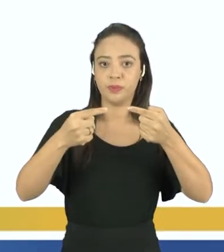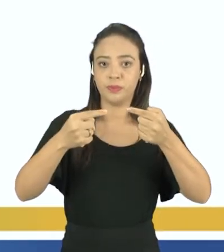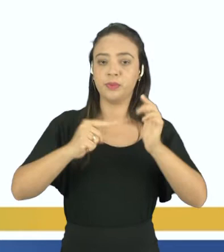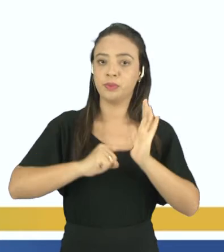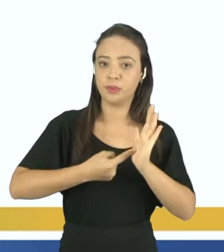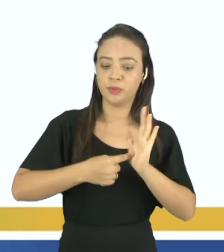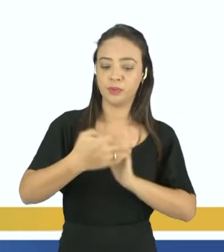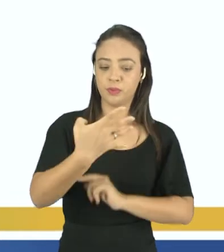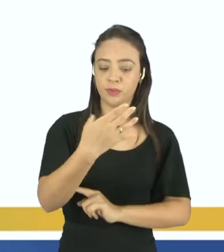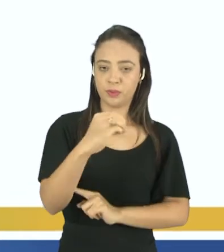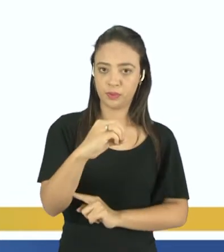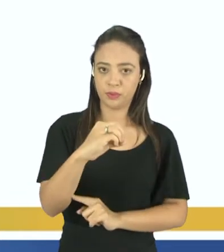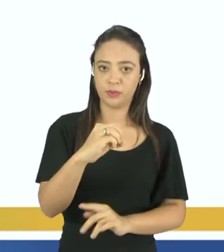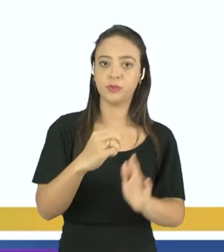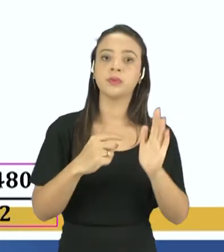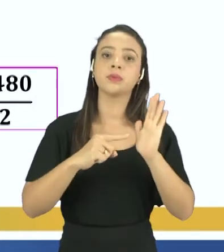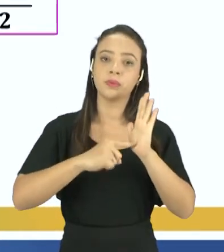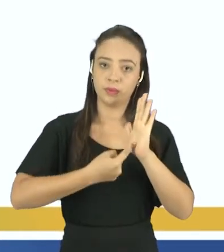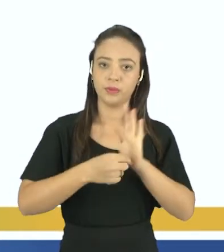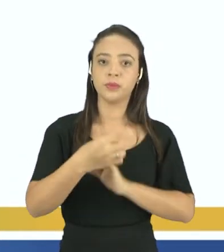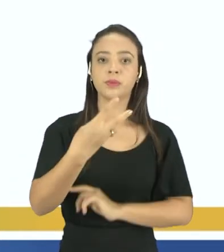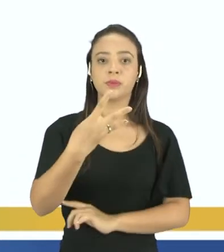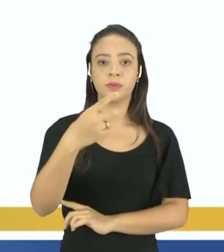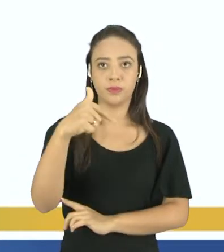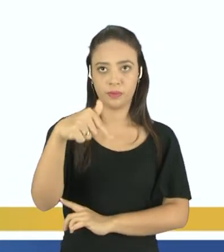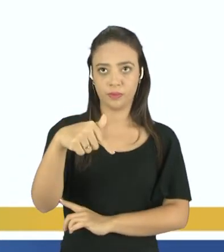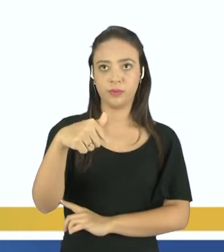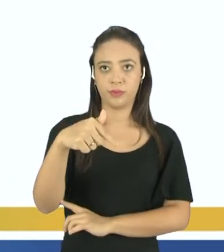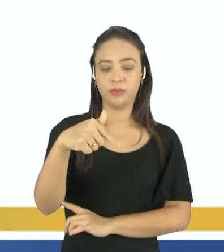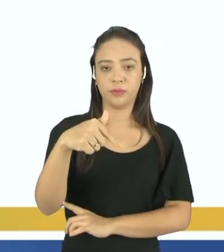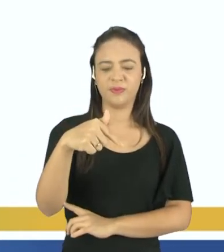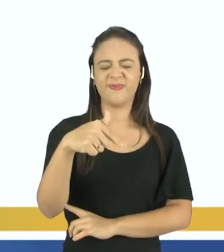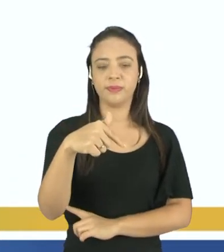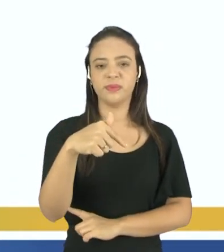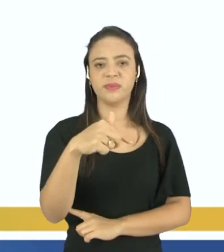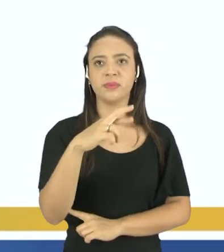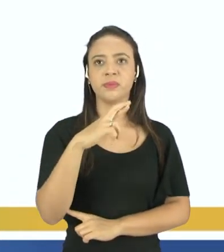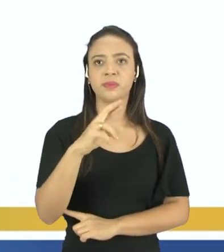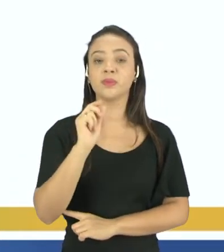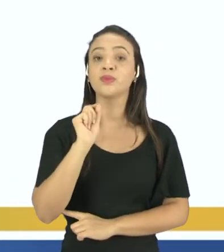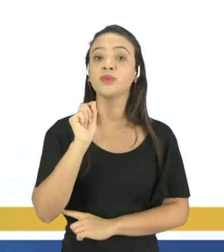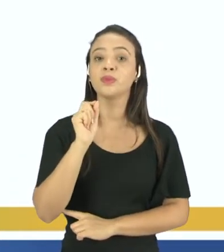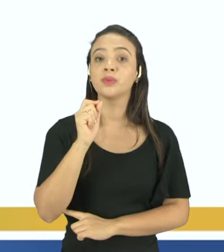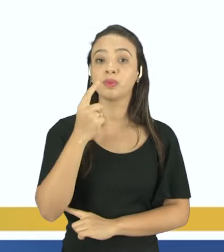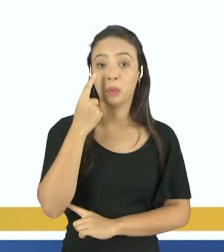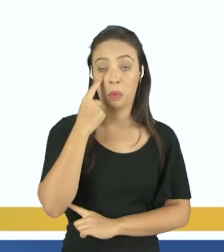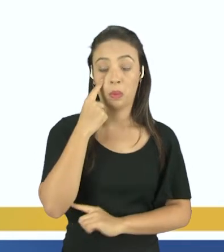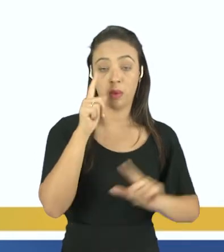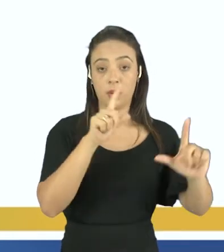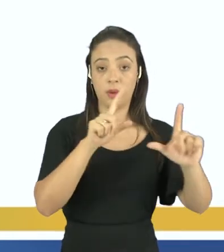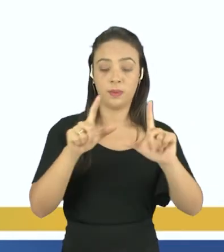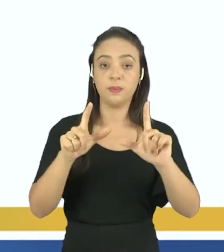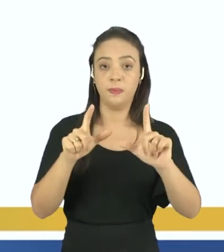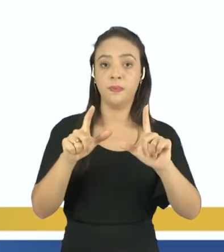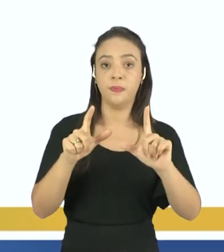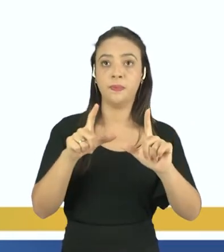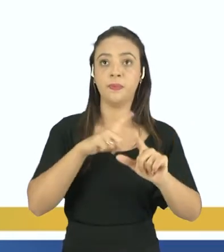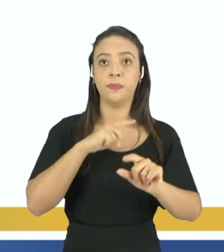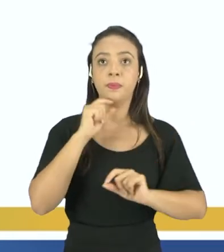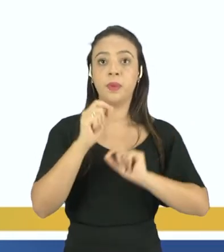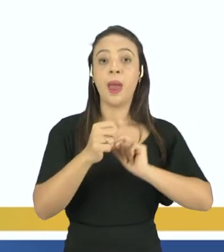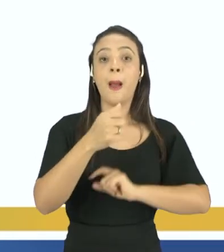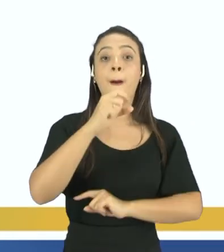produto aí de 40 vezes 3740 x-37 acompanha aí no seu na sua tela nós